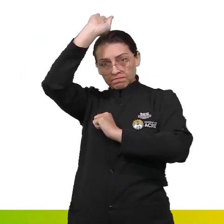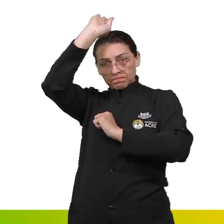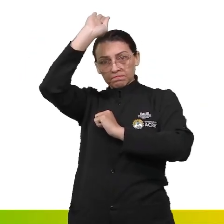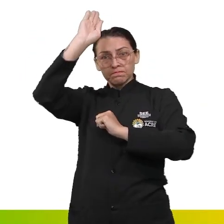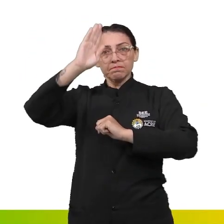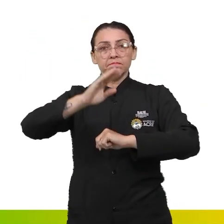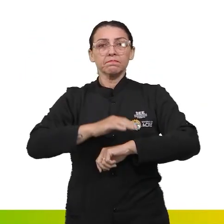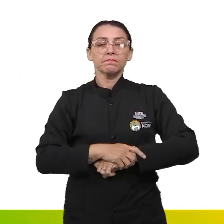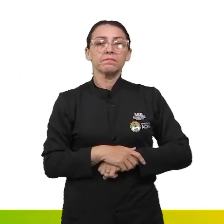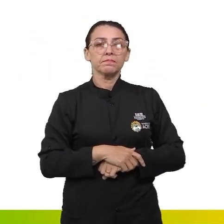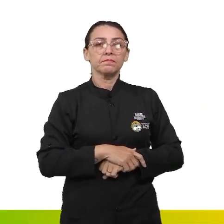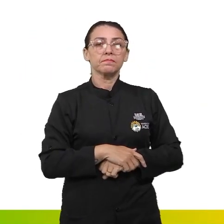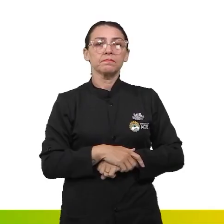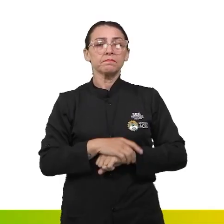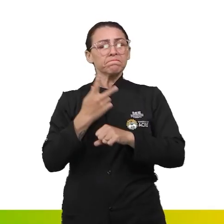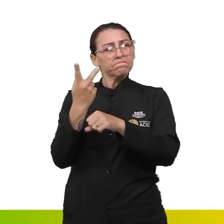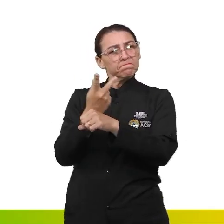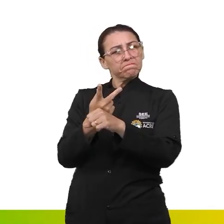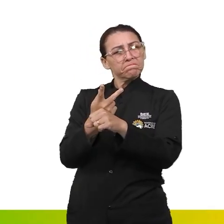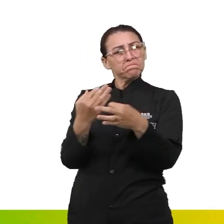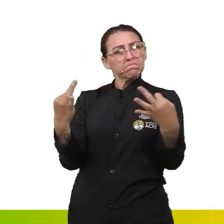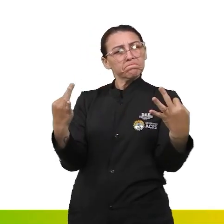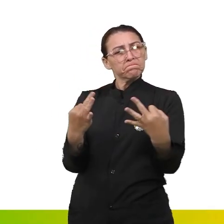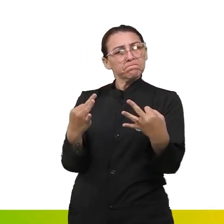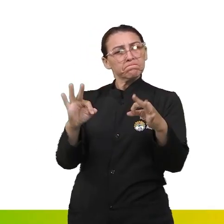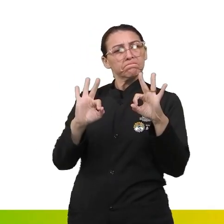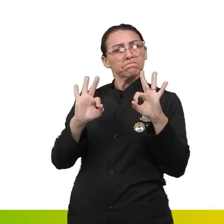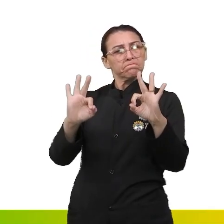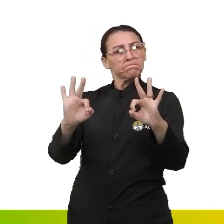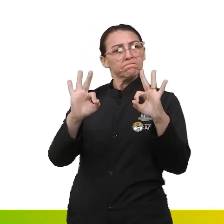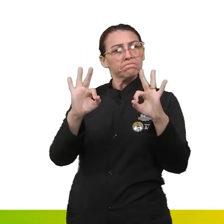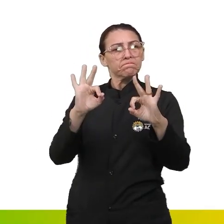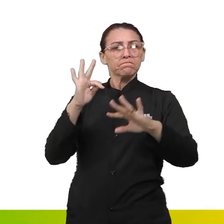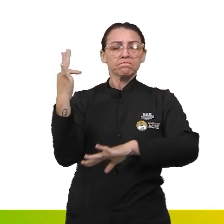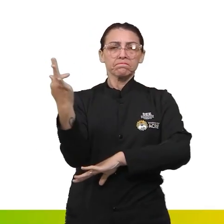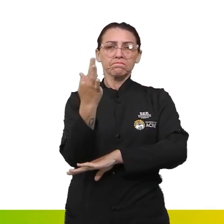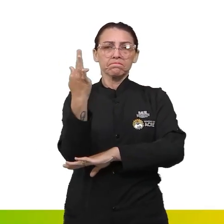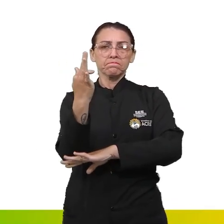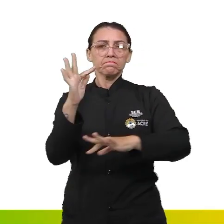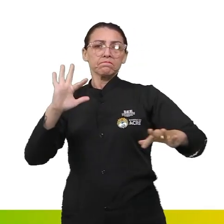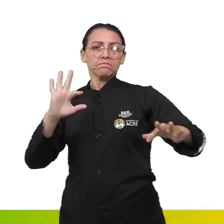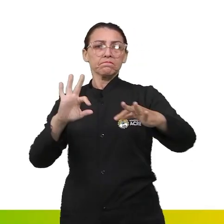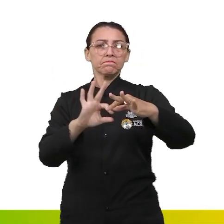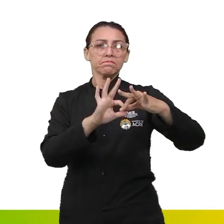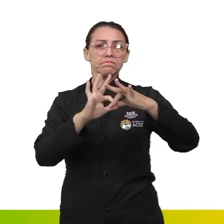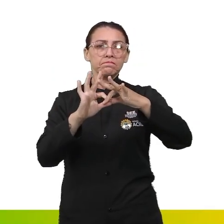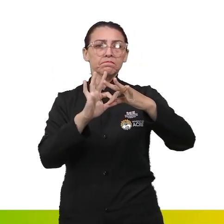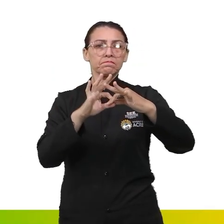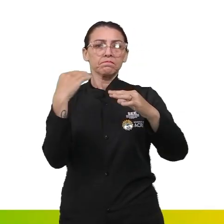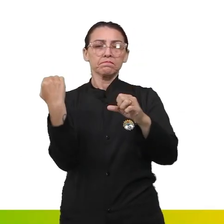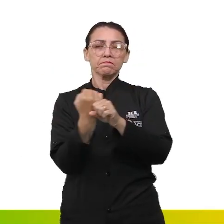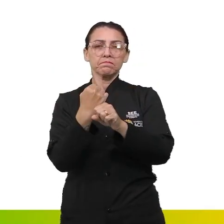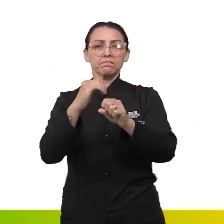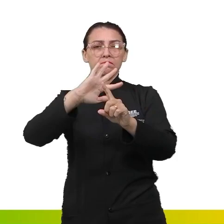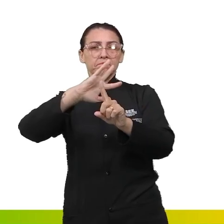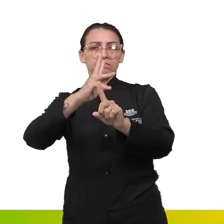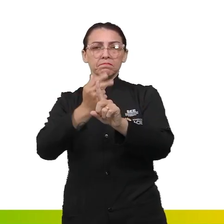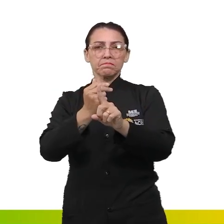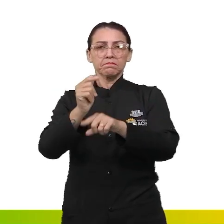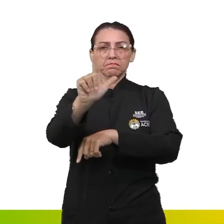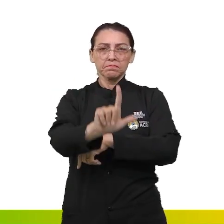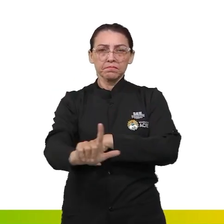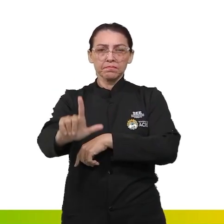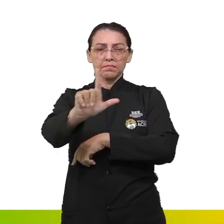e romanos, a busca pela perfeição formal e pela harmonia nas obras de arte